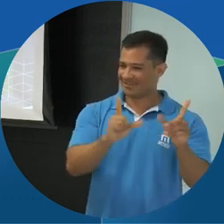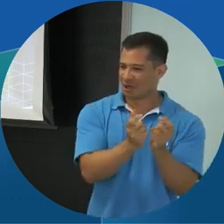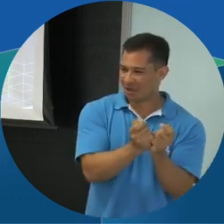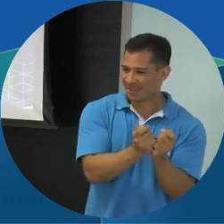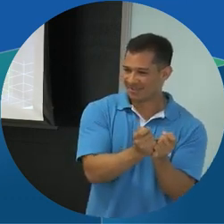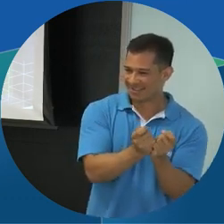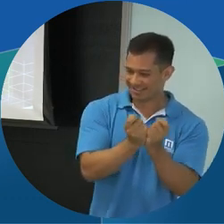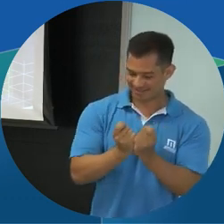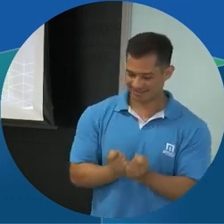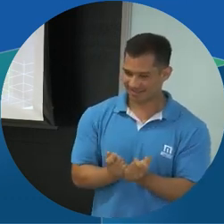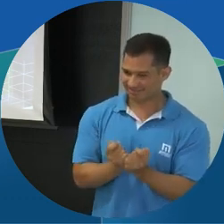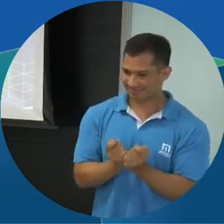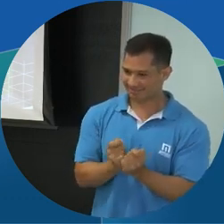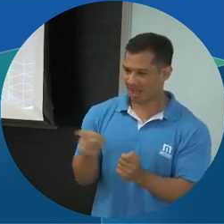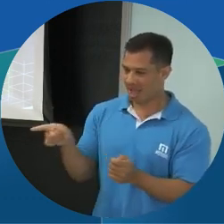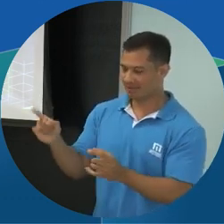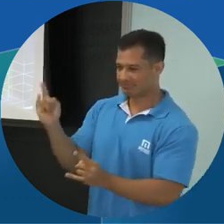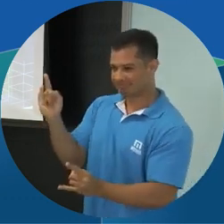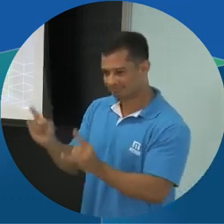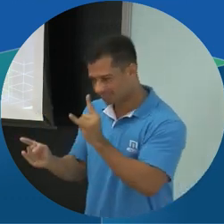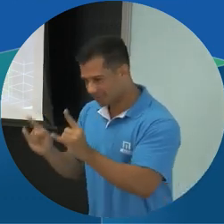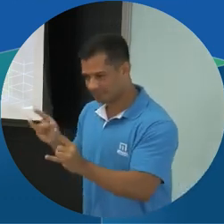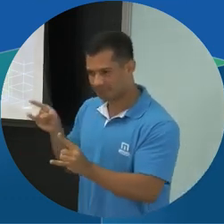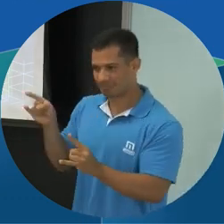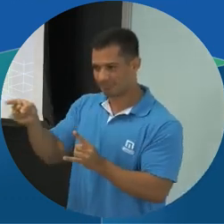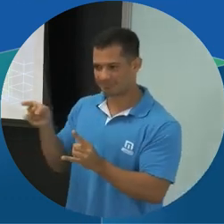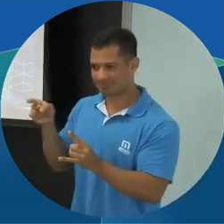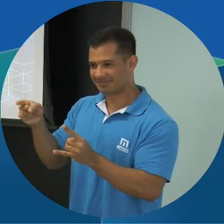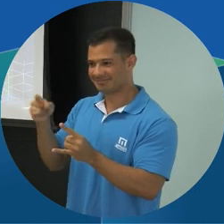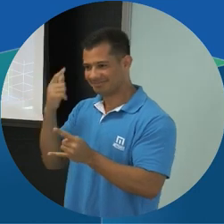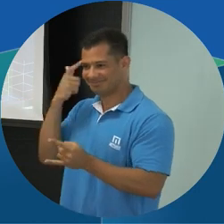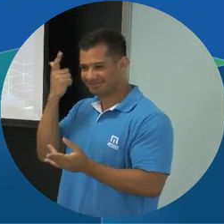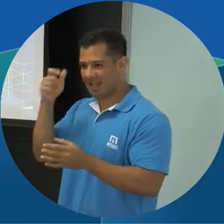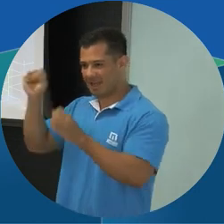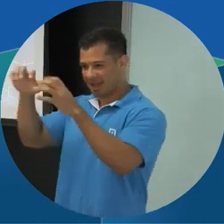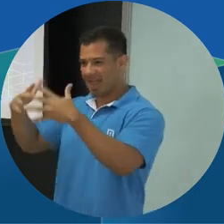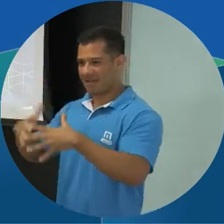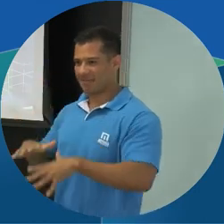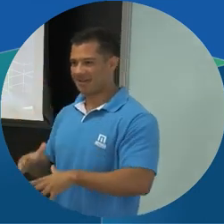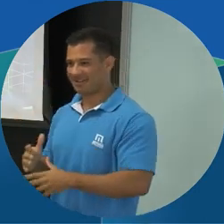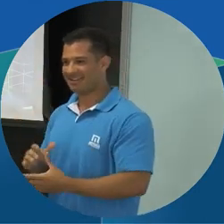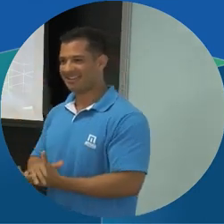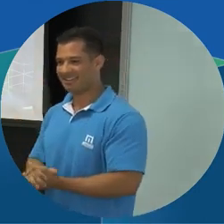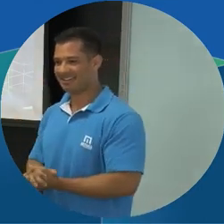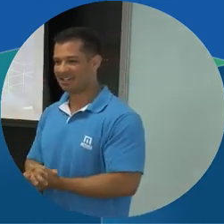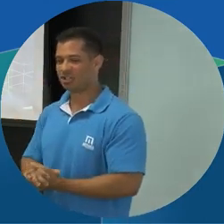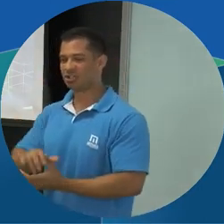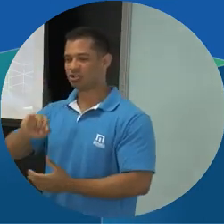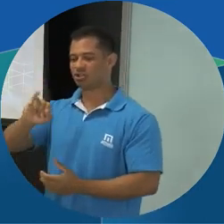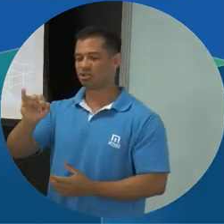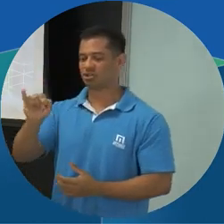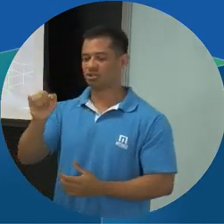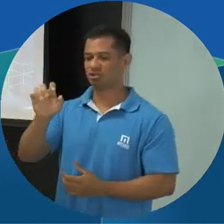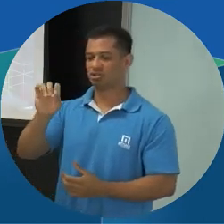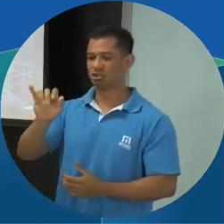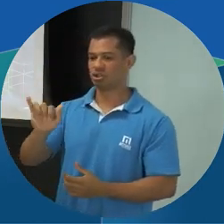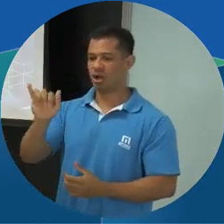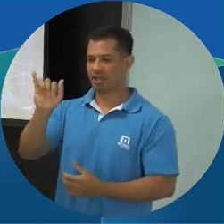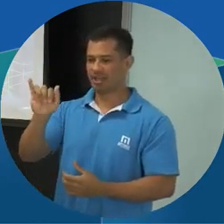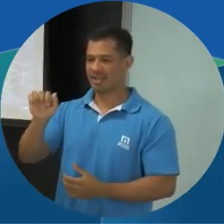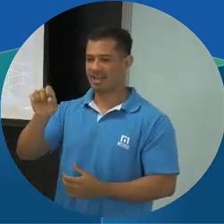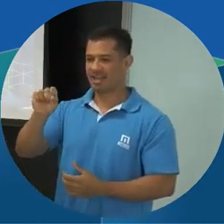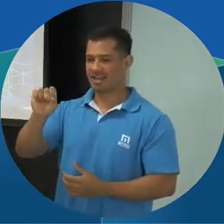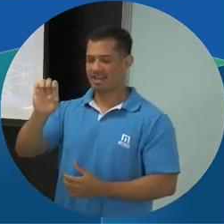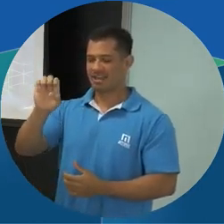frente. A injeção de resinas é a tecnologia que a Gemaia foi a precursora no país.